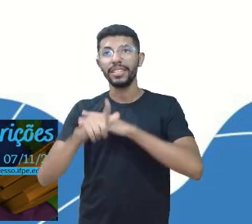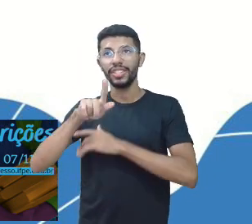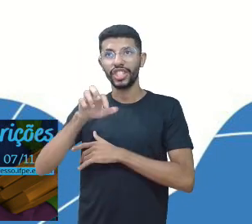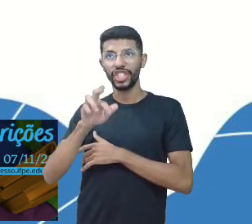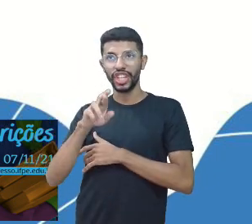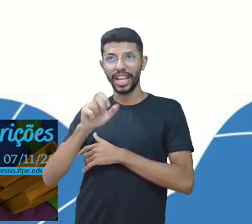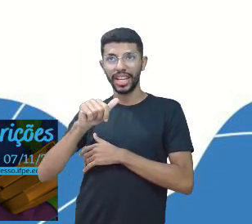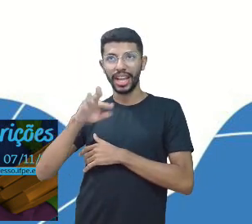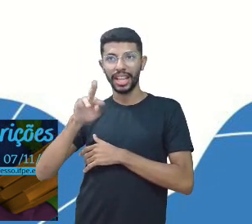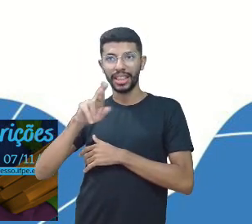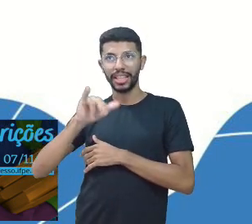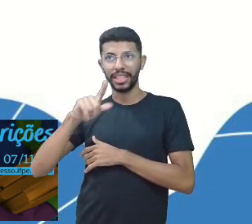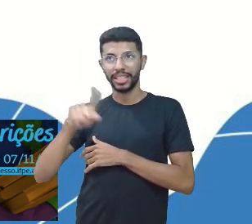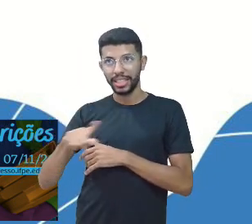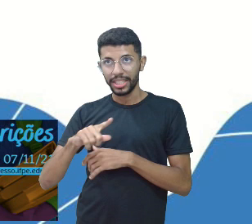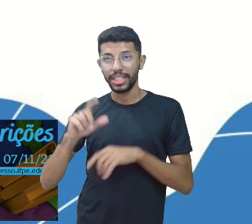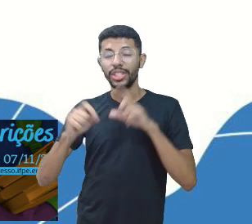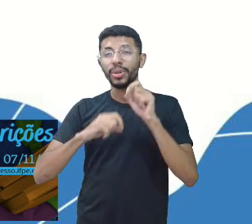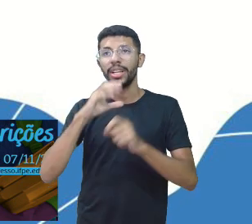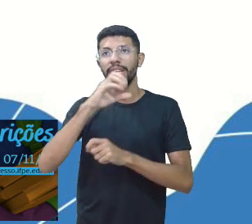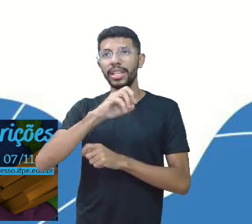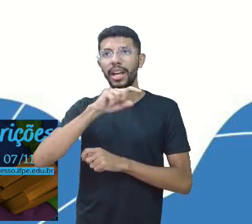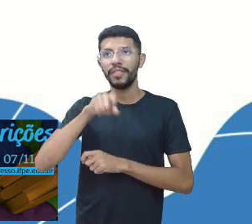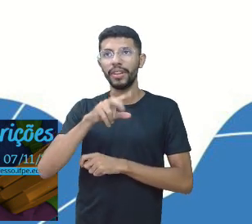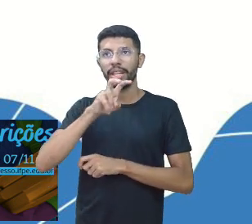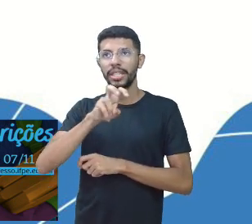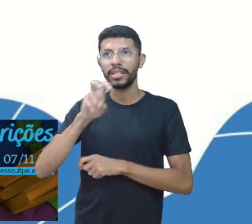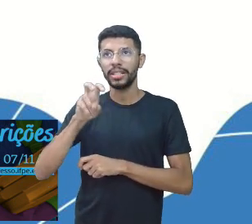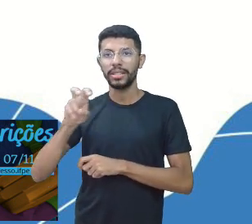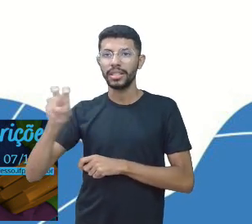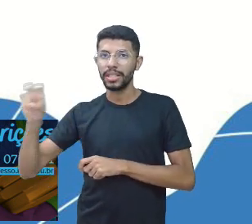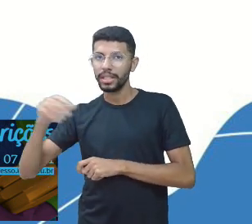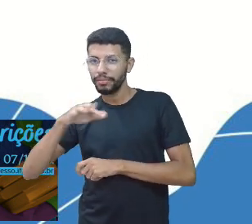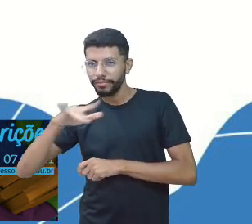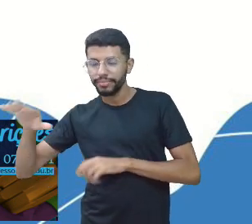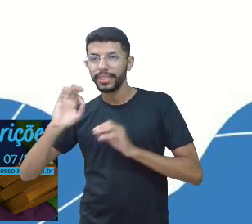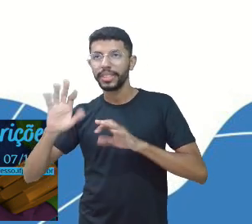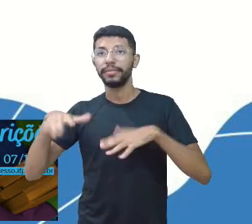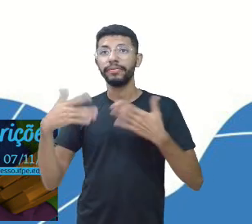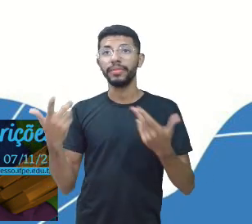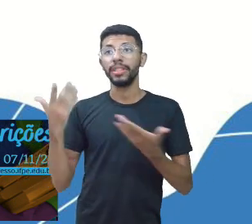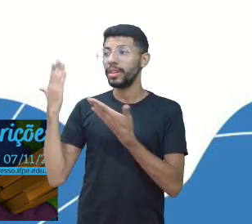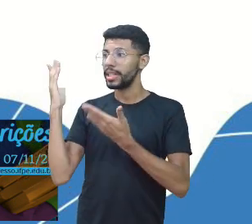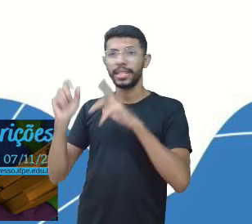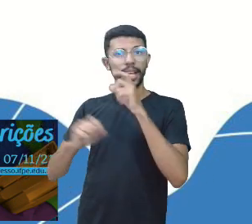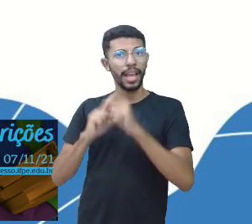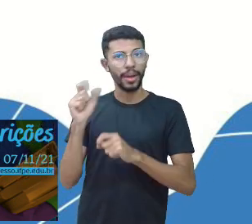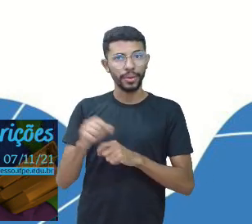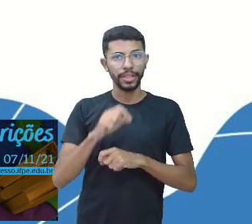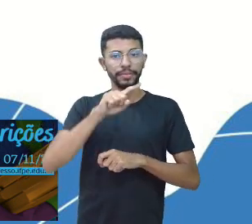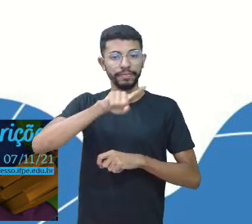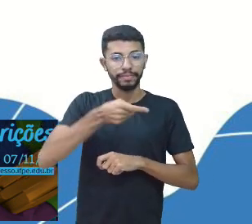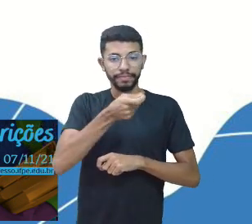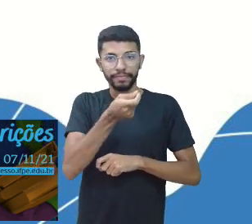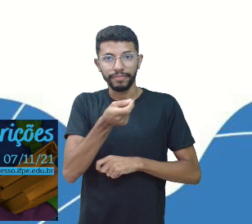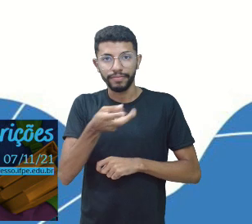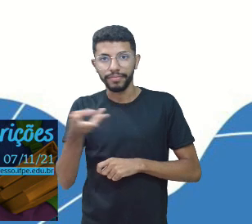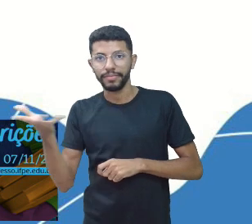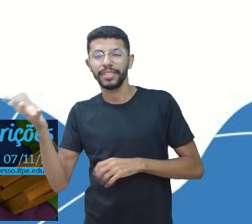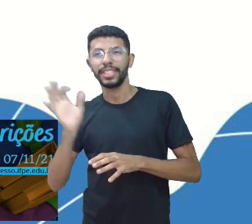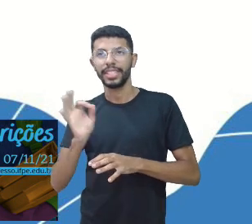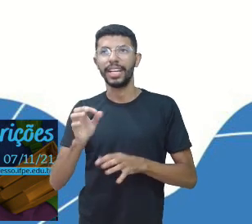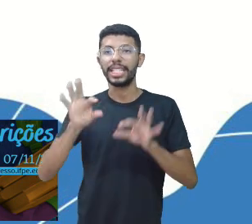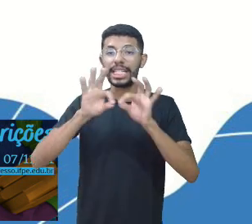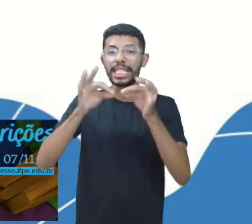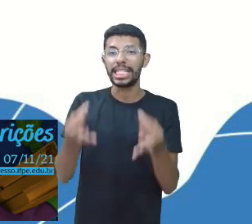0,55555 reticências. Então, nós estamos aí diante de uma dízima periódica simples.